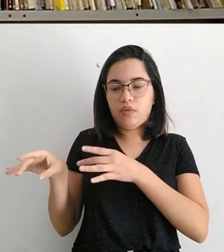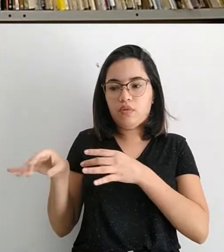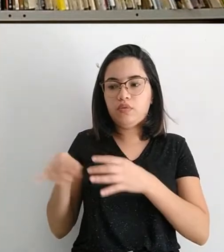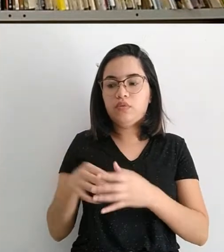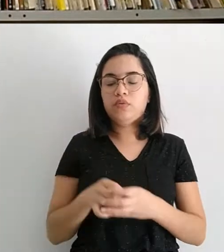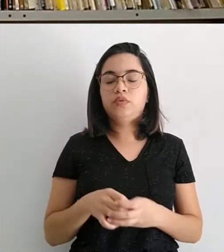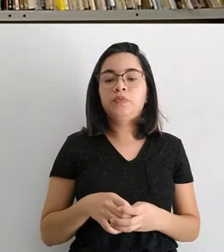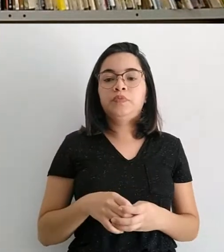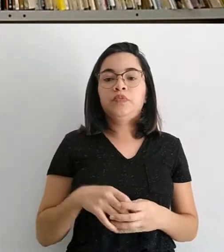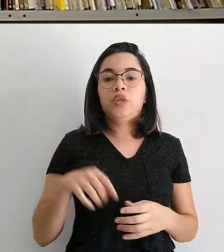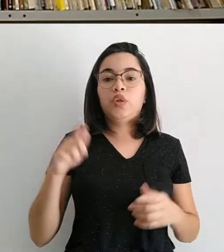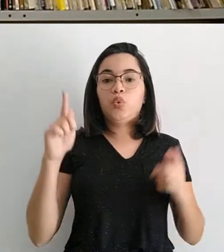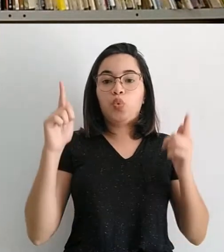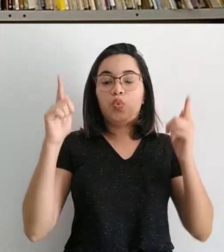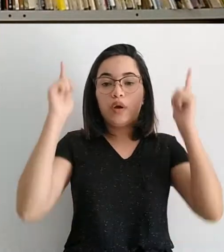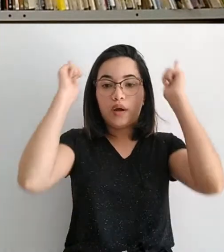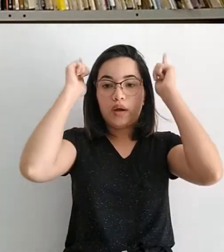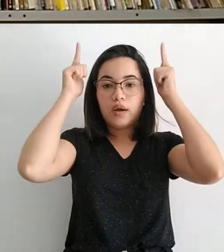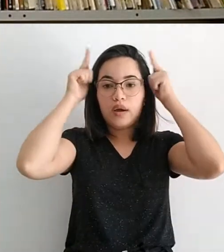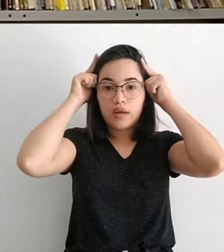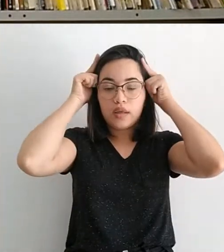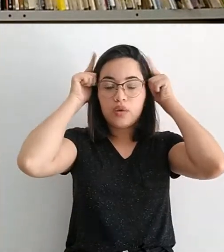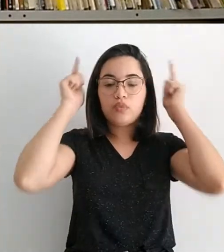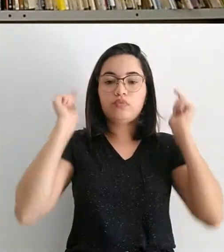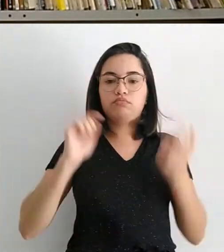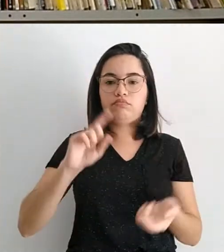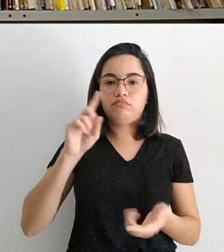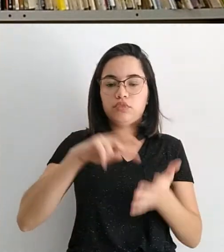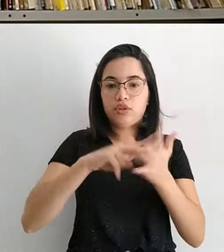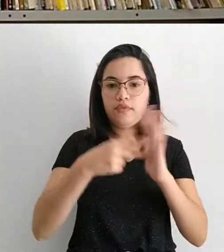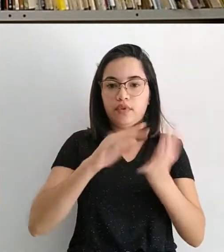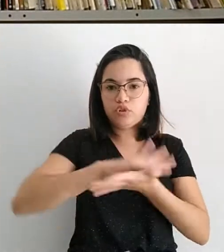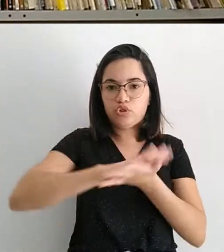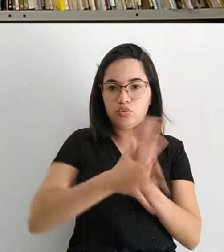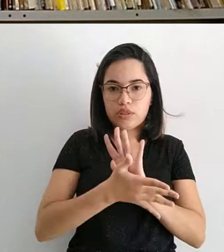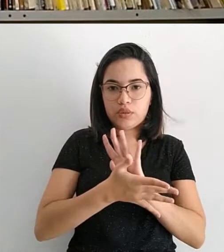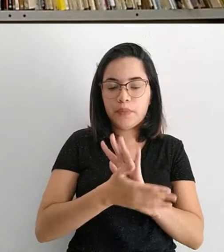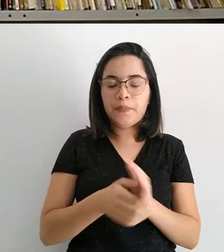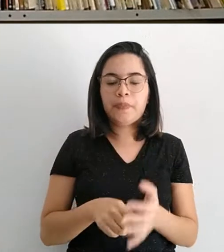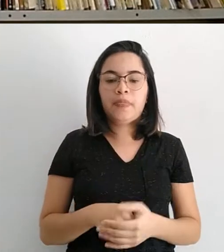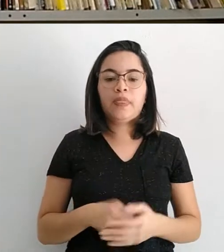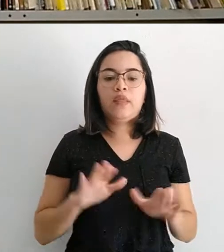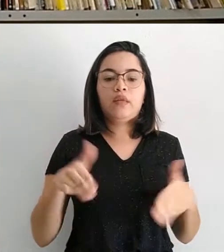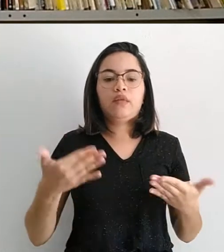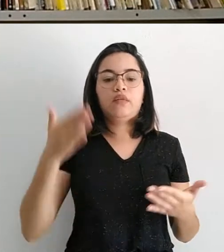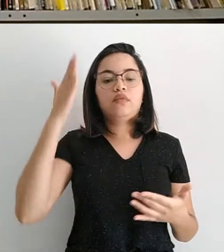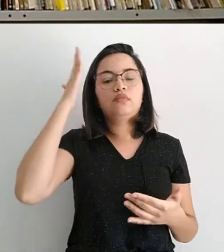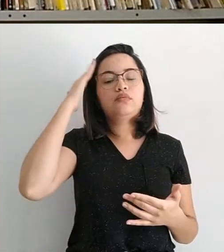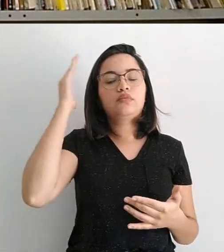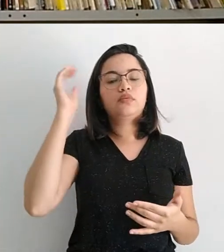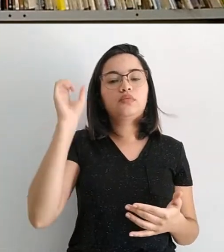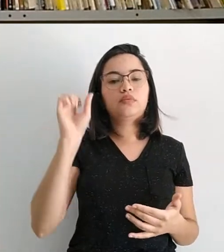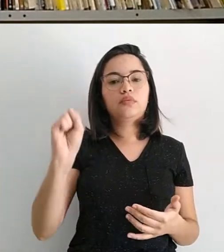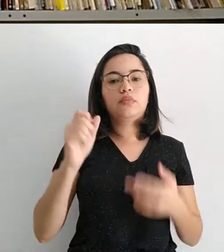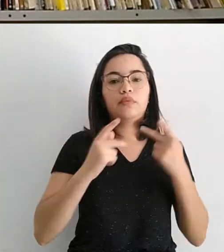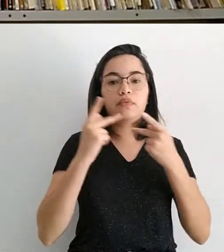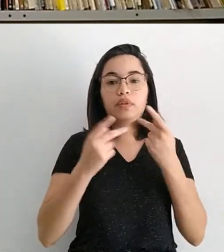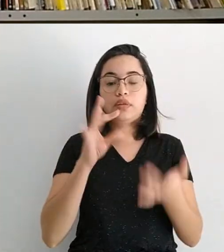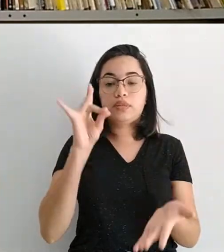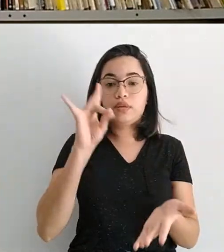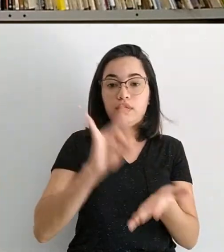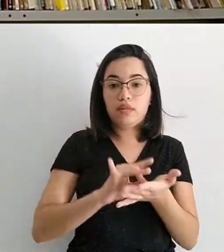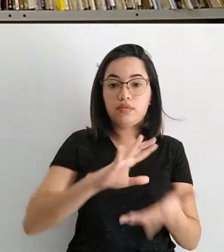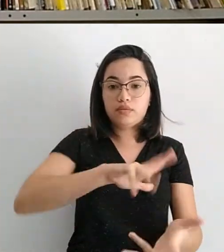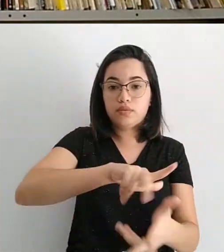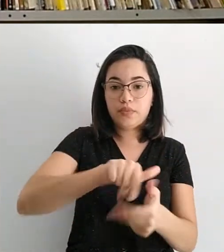né, que significa destruição, o abismo. Então, Salomão, ele está falando que essa